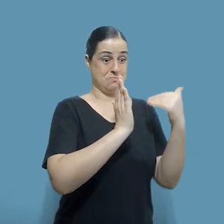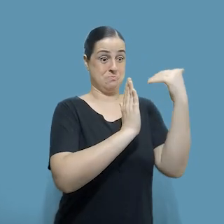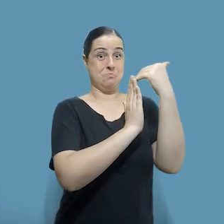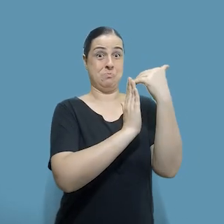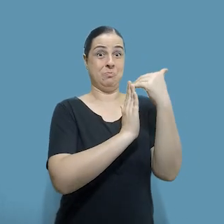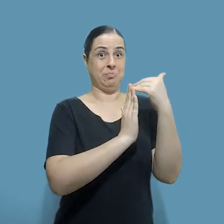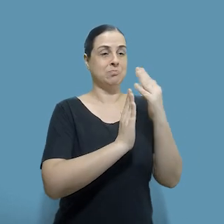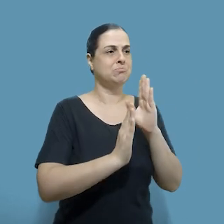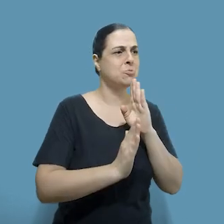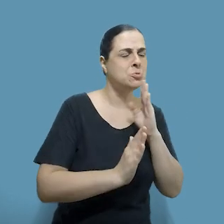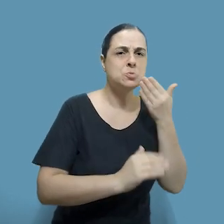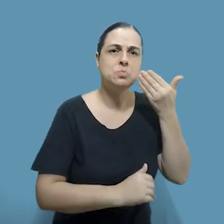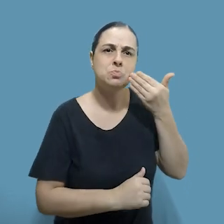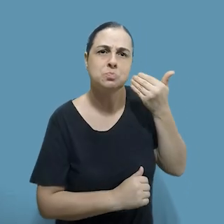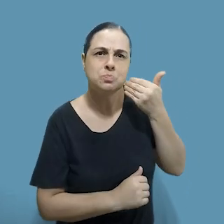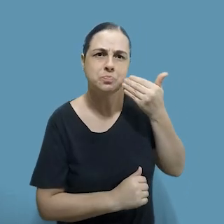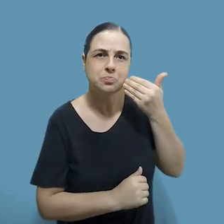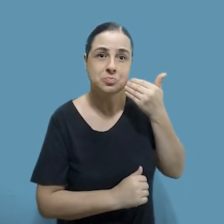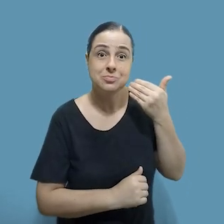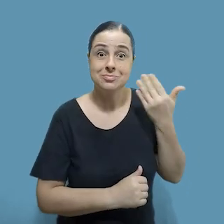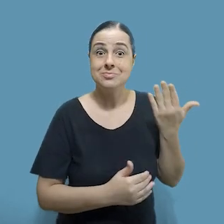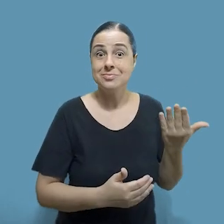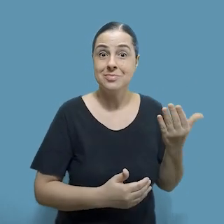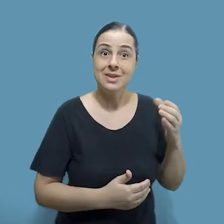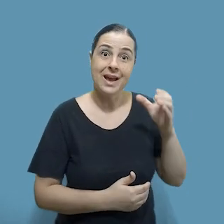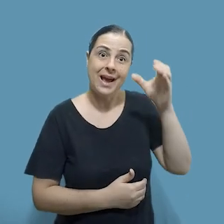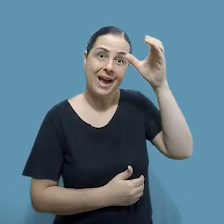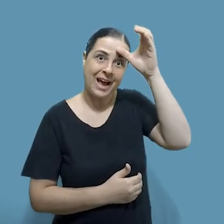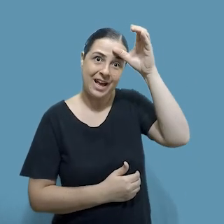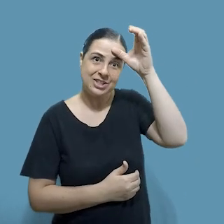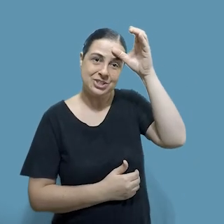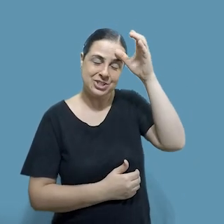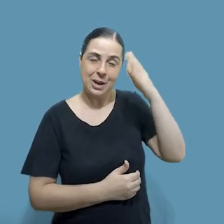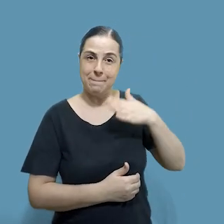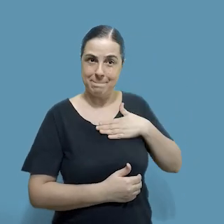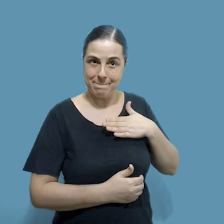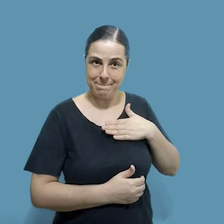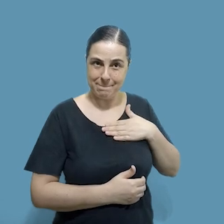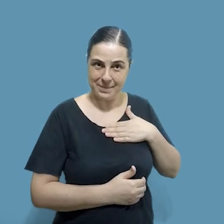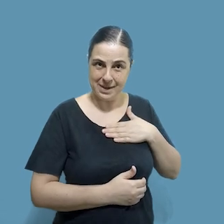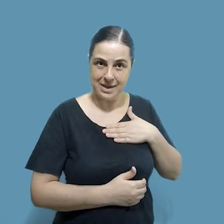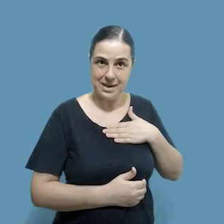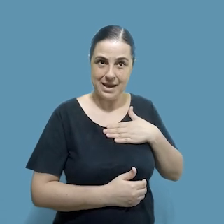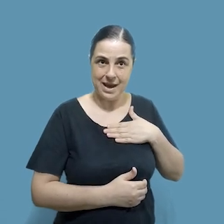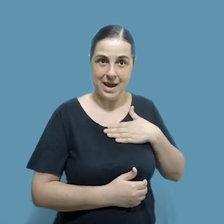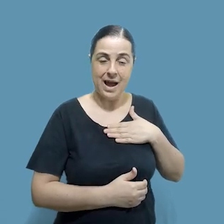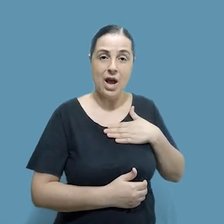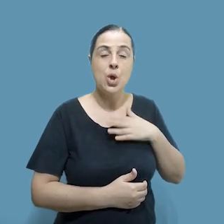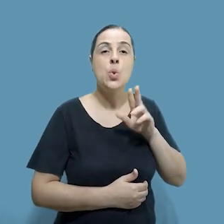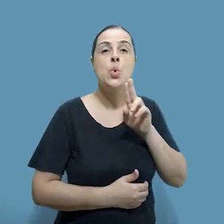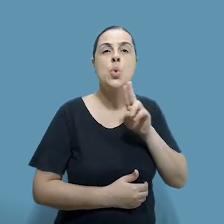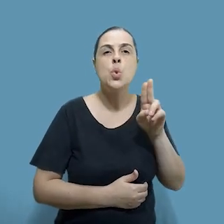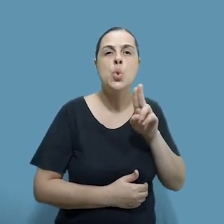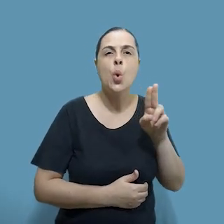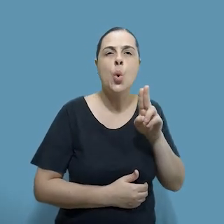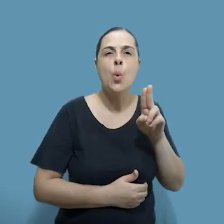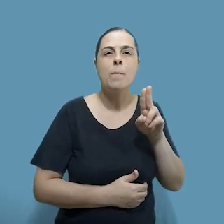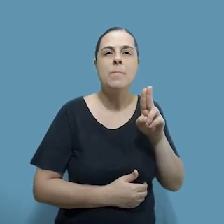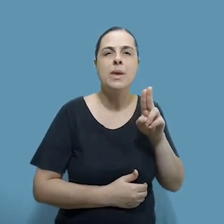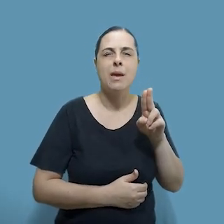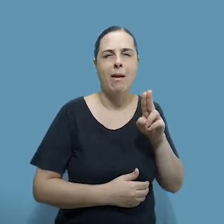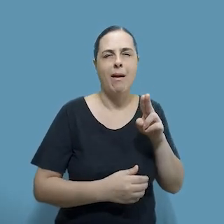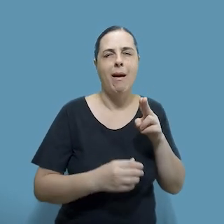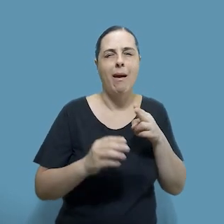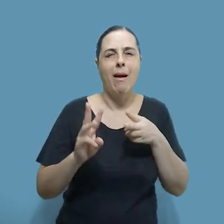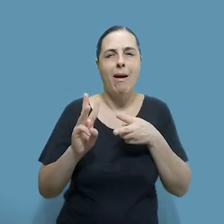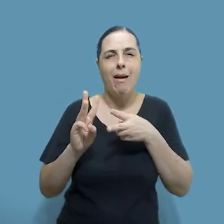né? Essa minha tia se chamava Itaé, que é o nome tupi-guarani, que significa pedrinha de açúcar. E a